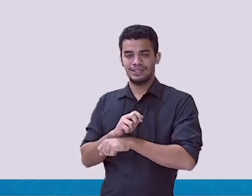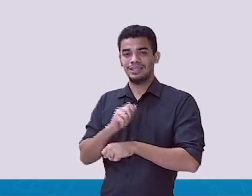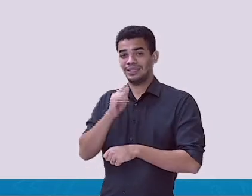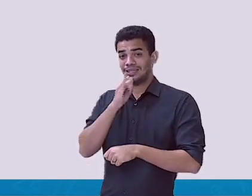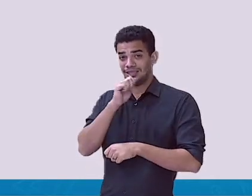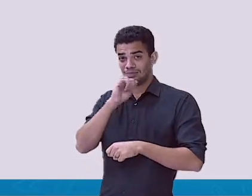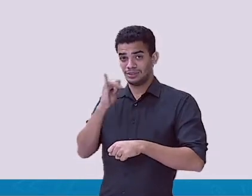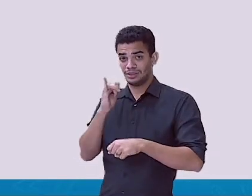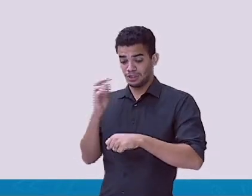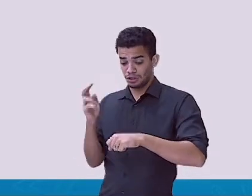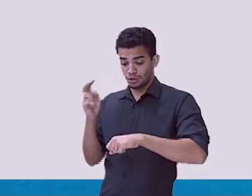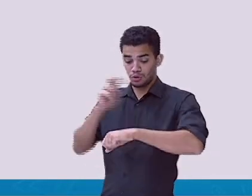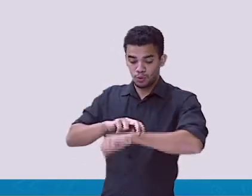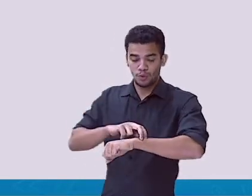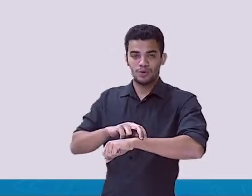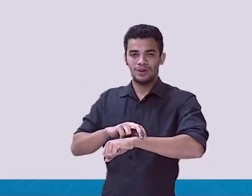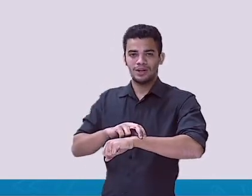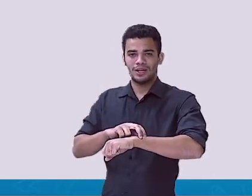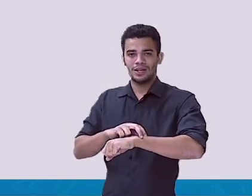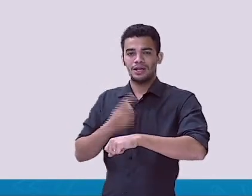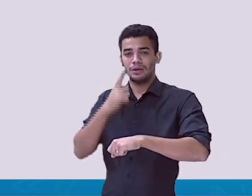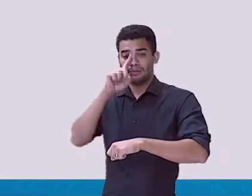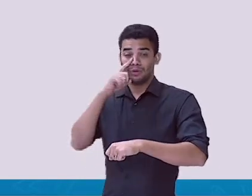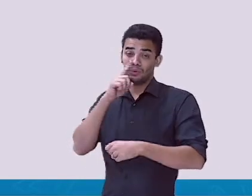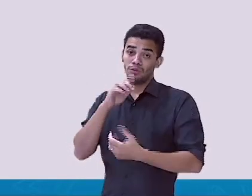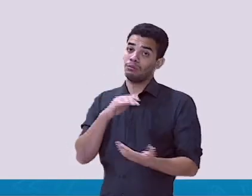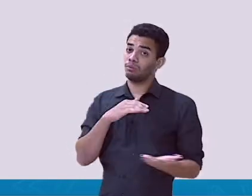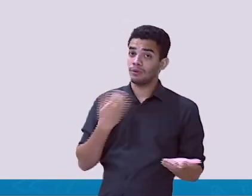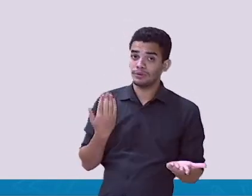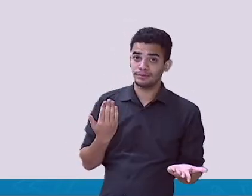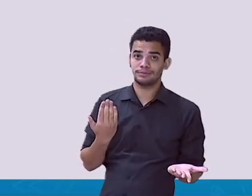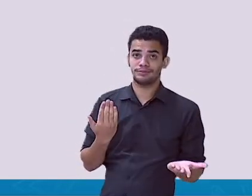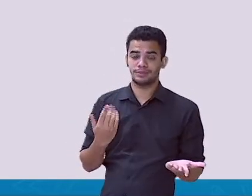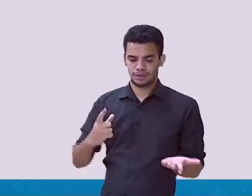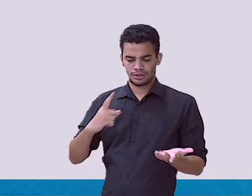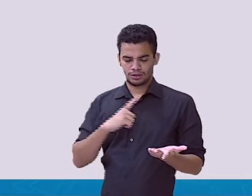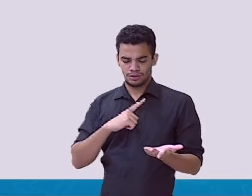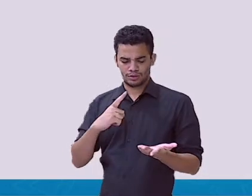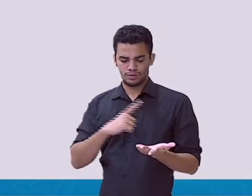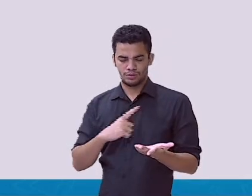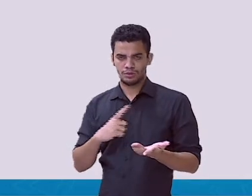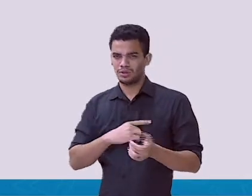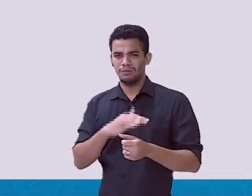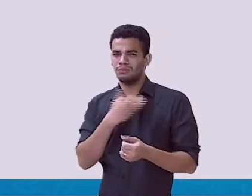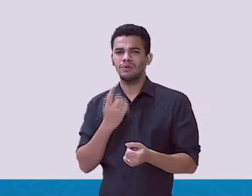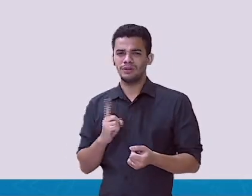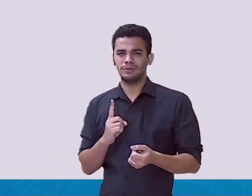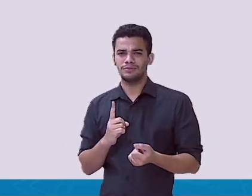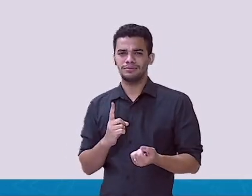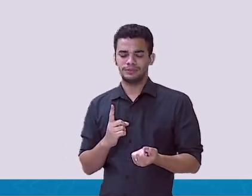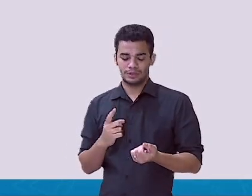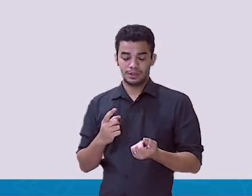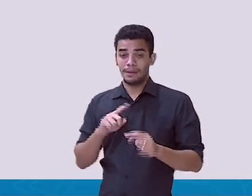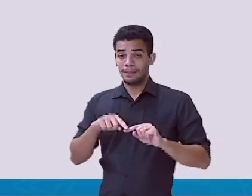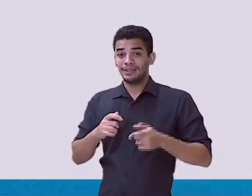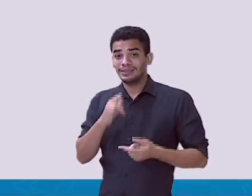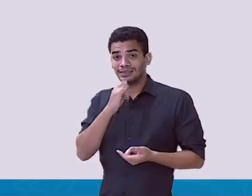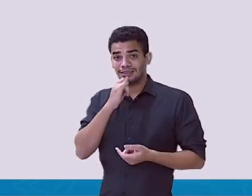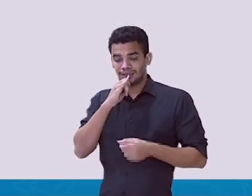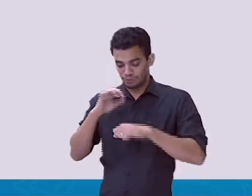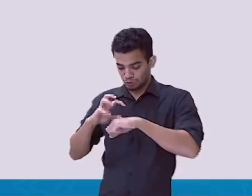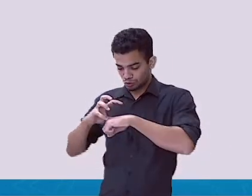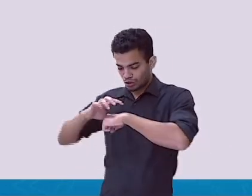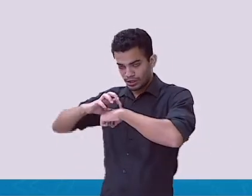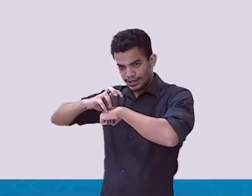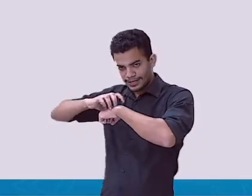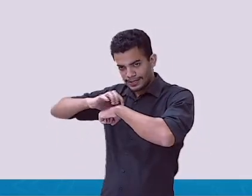atenção. Então, quem tem algumas aranhas possuem, toxinas que chegam